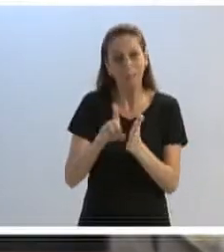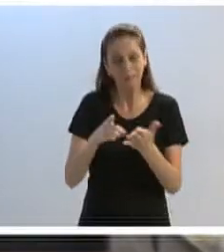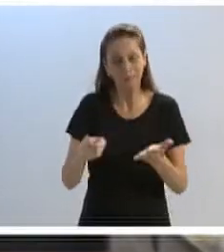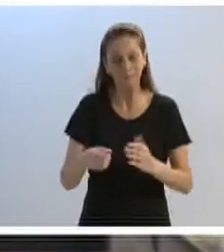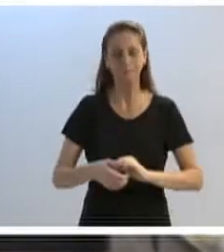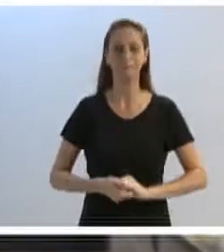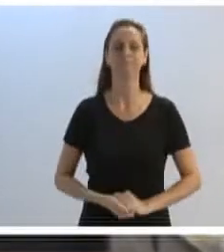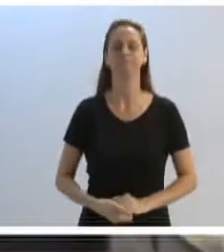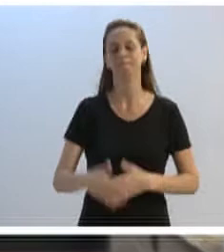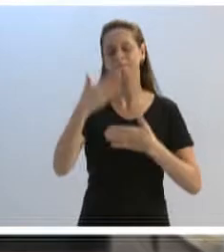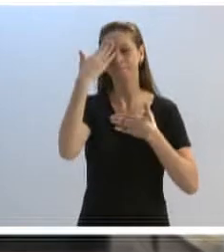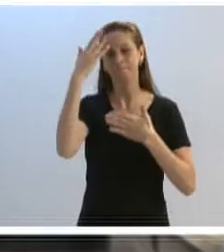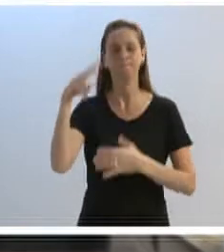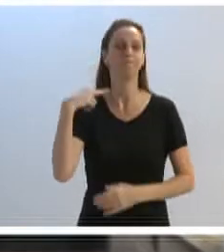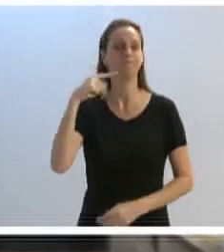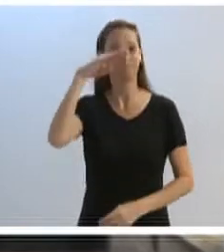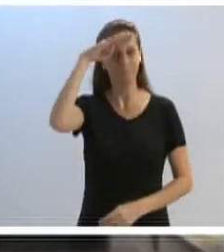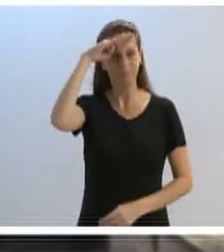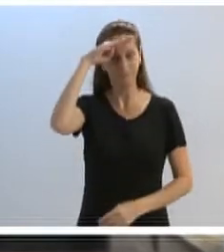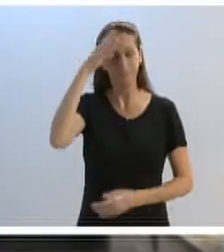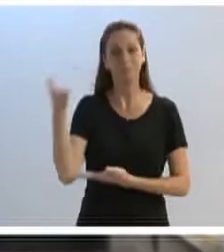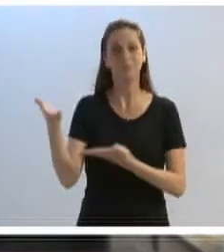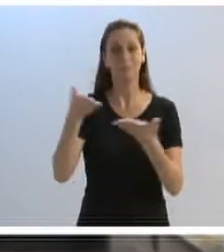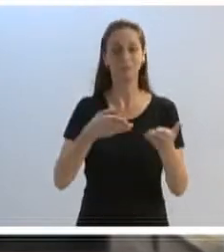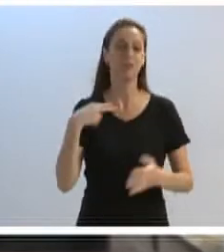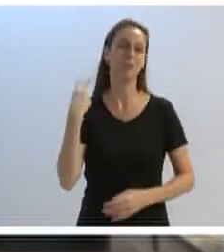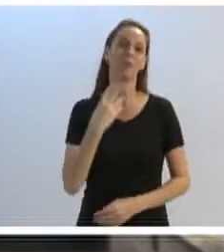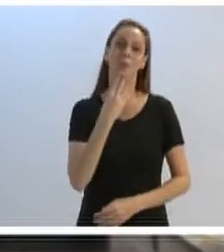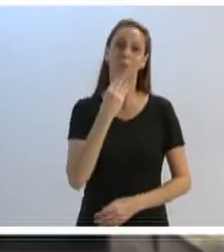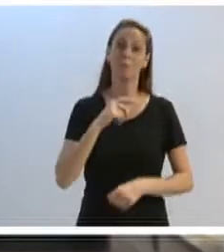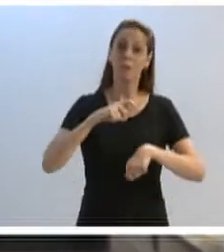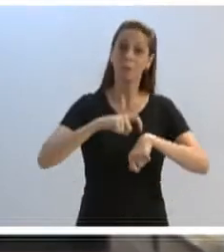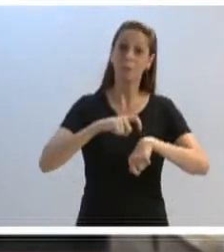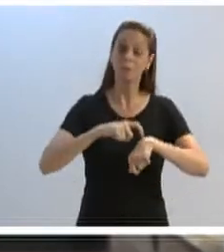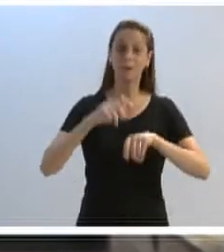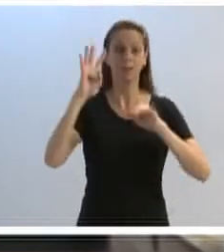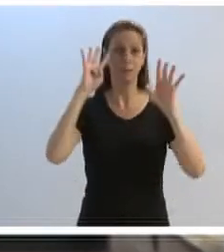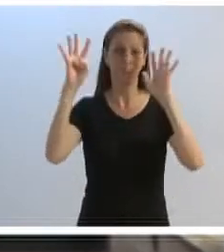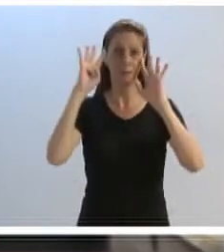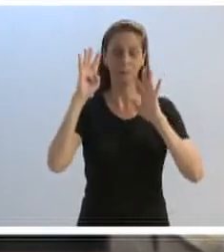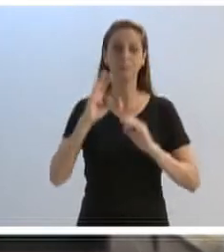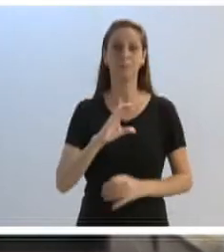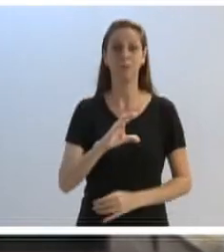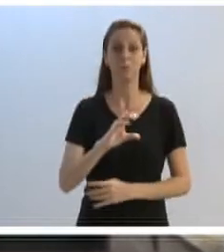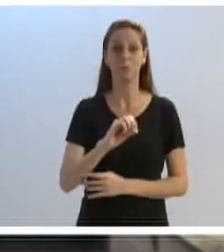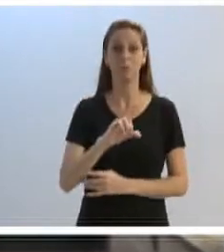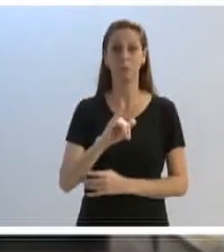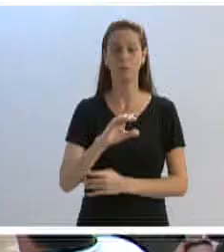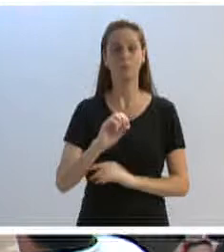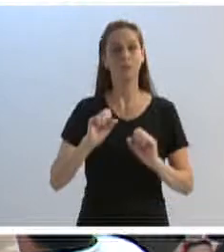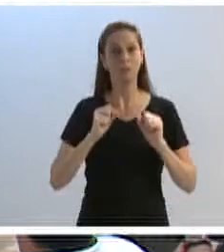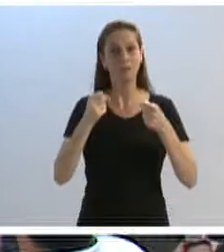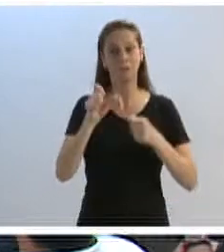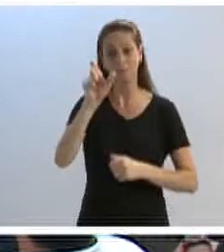Obrigado, vereador Jovino. Convido o vereador Bruno Cunha para fazer um momento de reflexão do Código de Defesa do Consumidor.